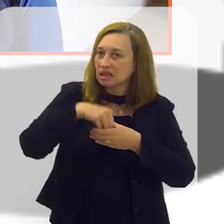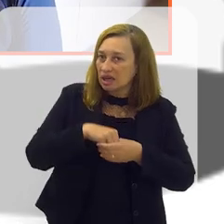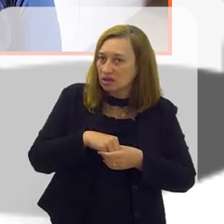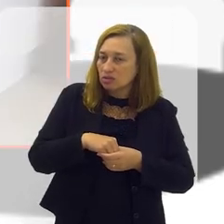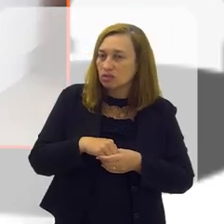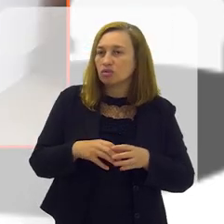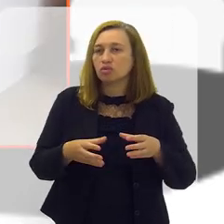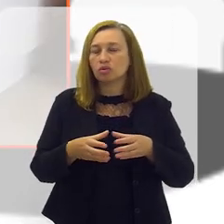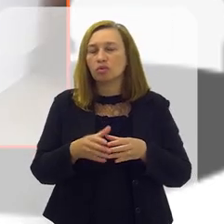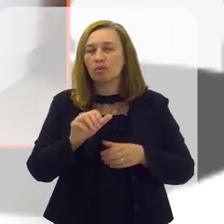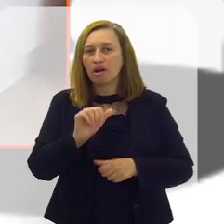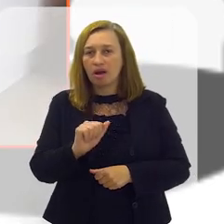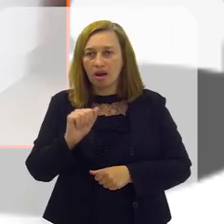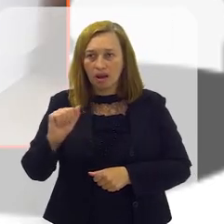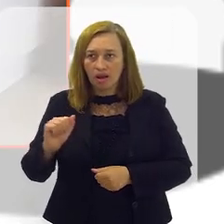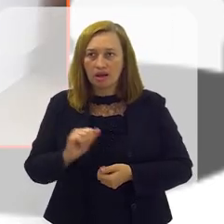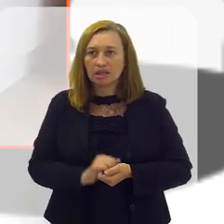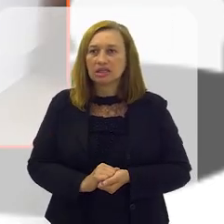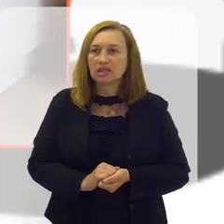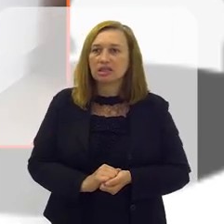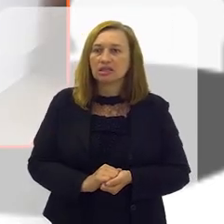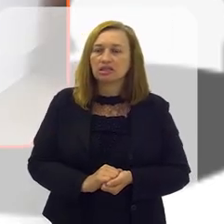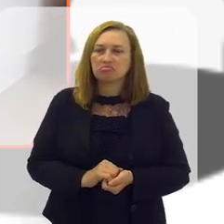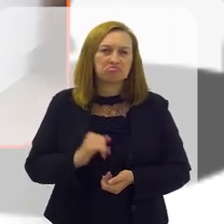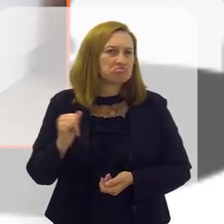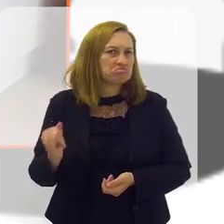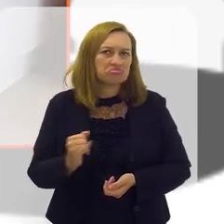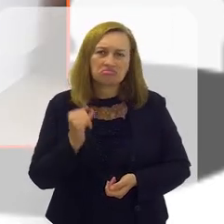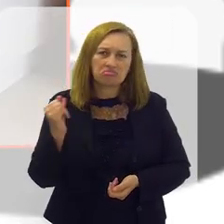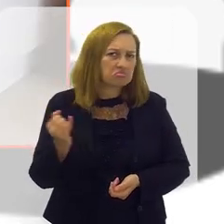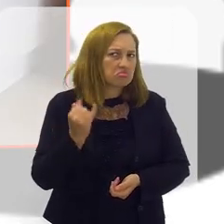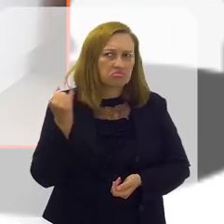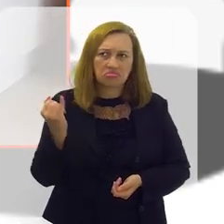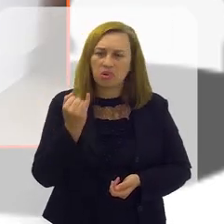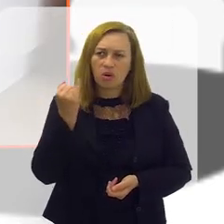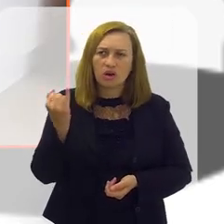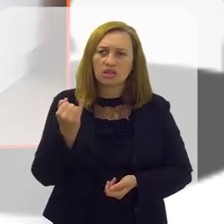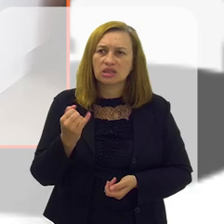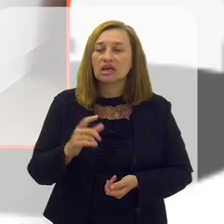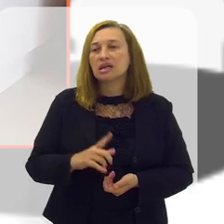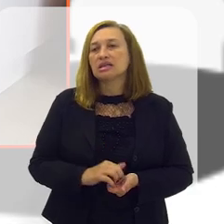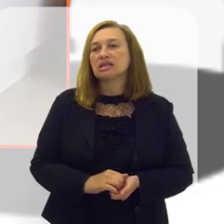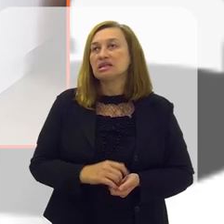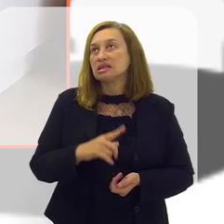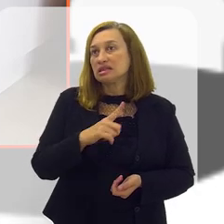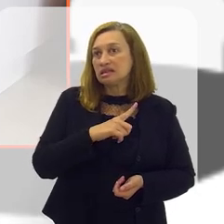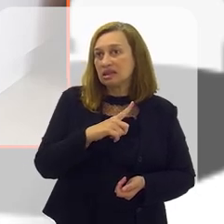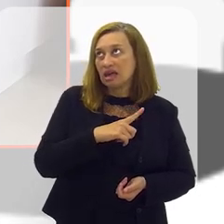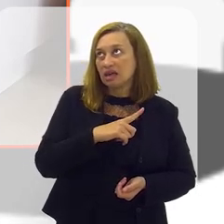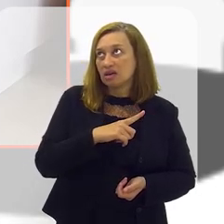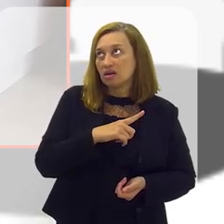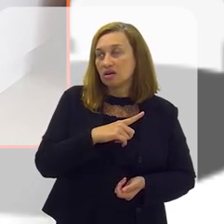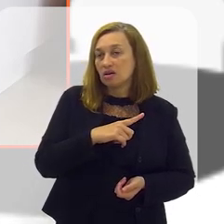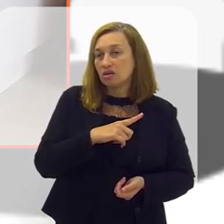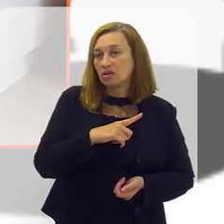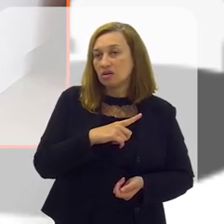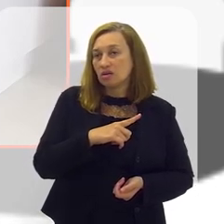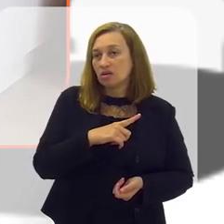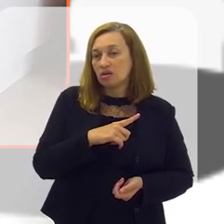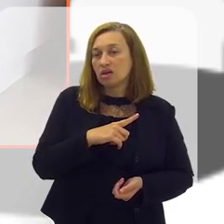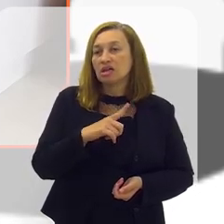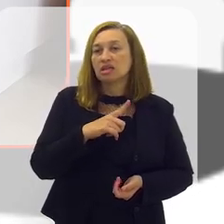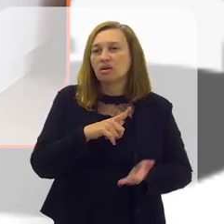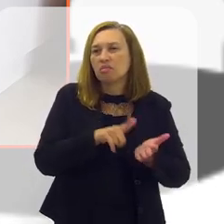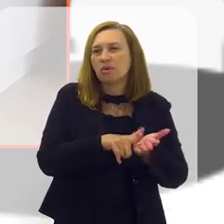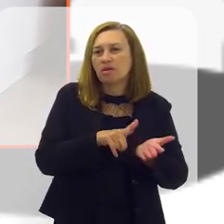Dentro de Alcoólicos Anônimos, não importa se você tem também.